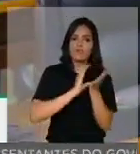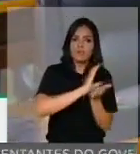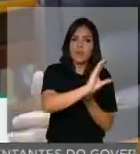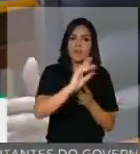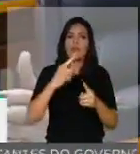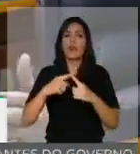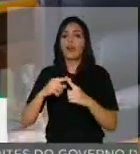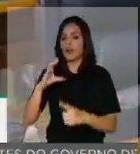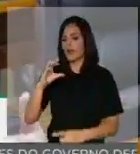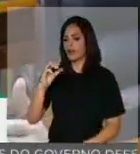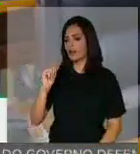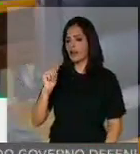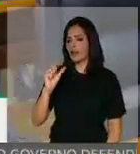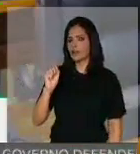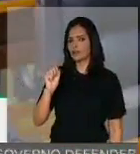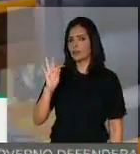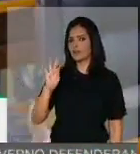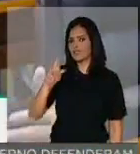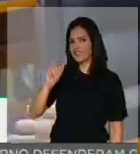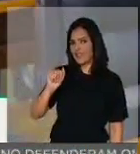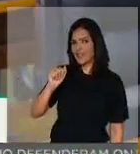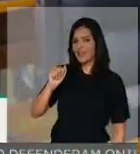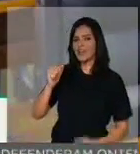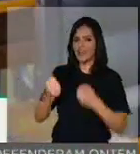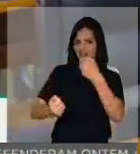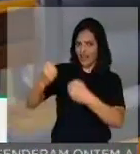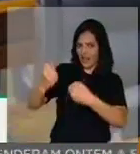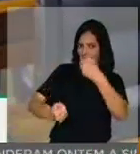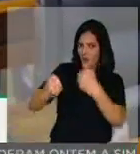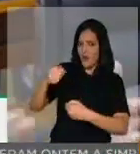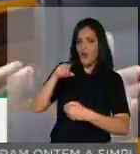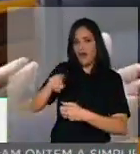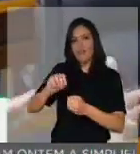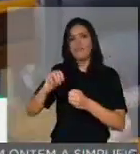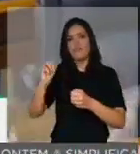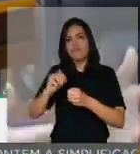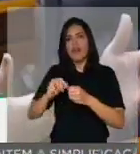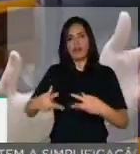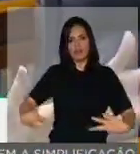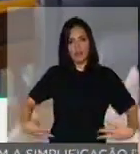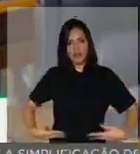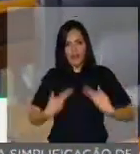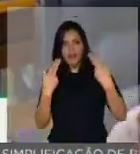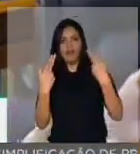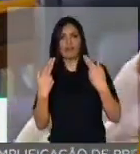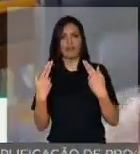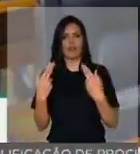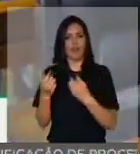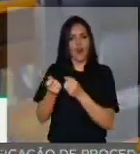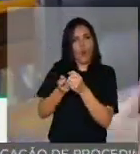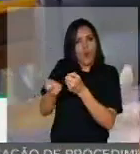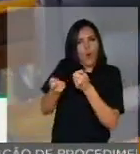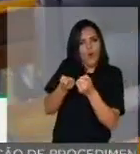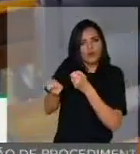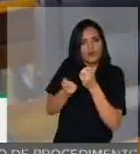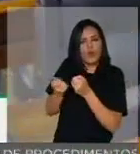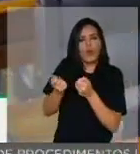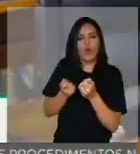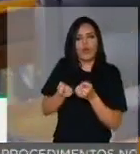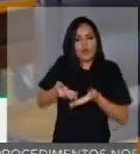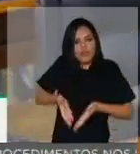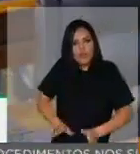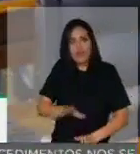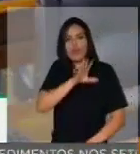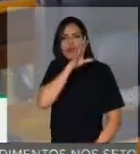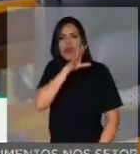os castramóveis rodando o estado da Paraíba e assim promovendo um verdadeiro controle dos animais. Vale lembrar